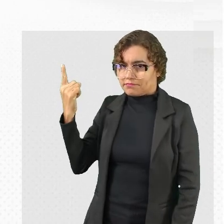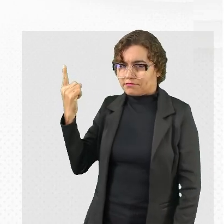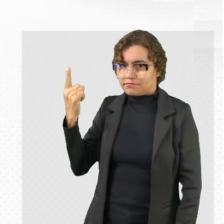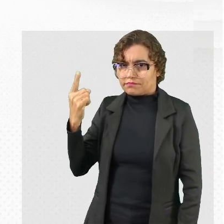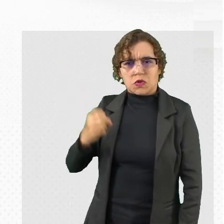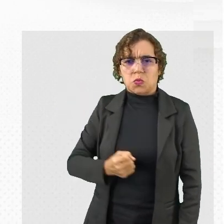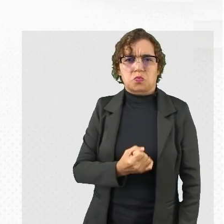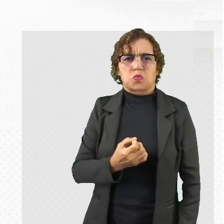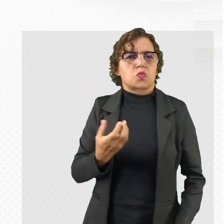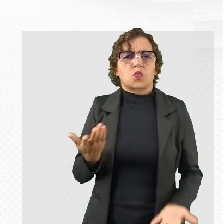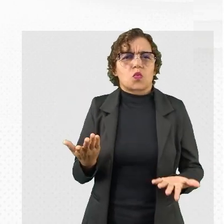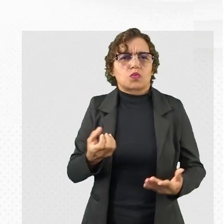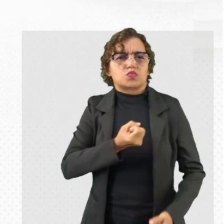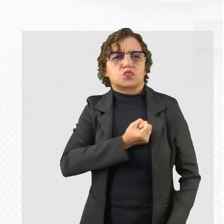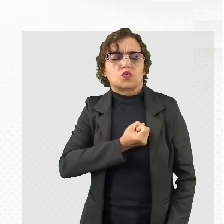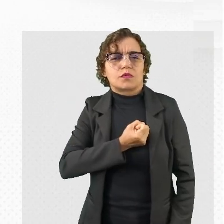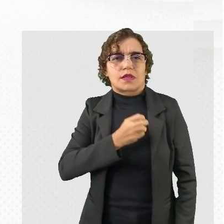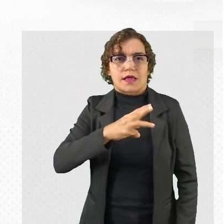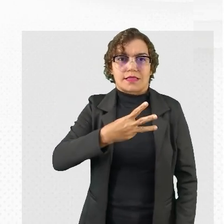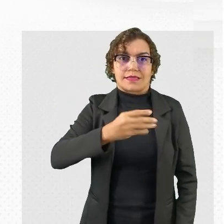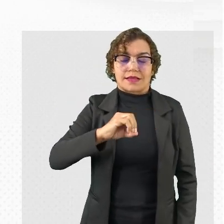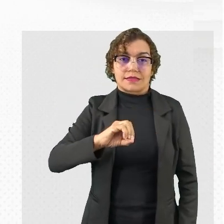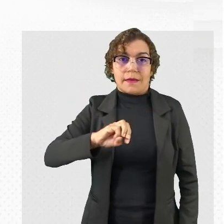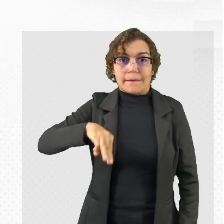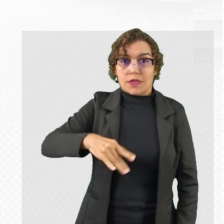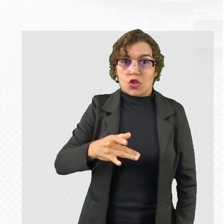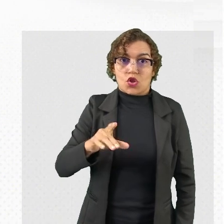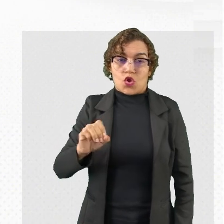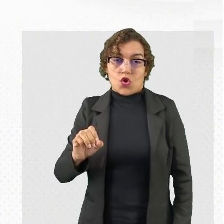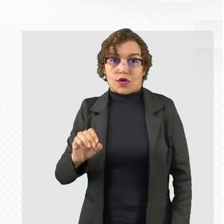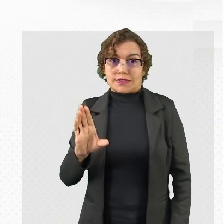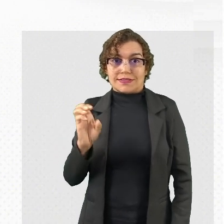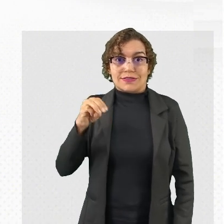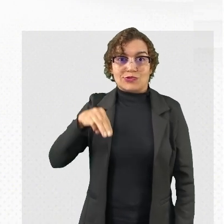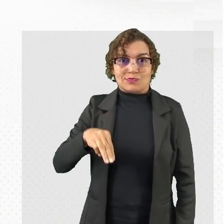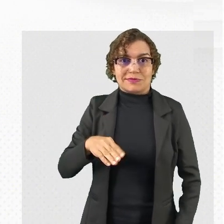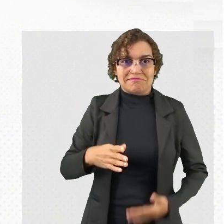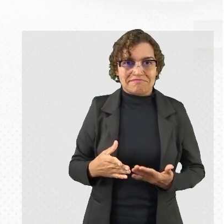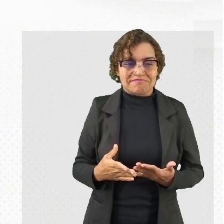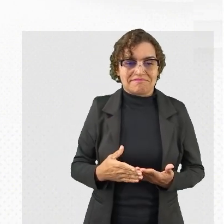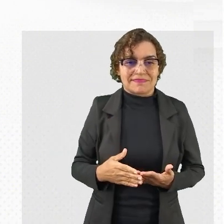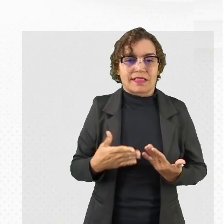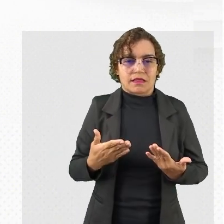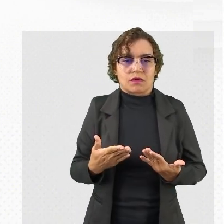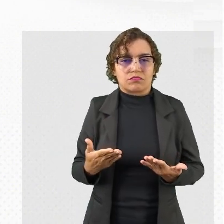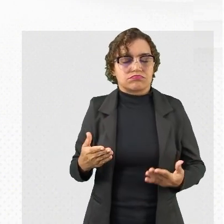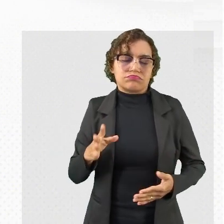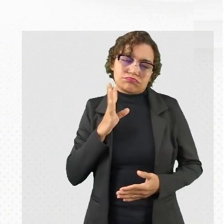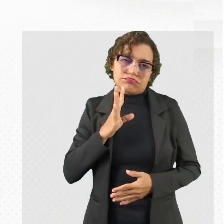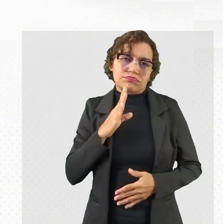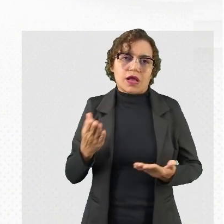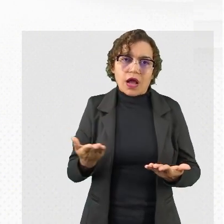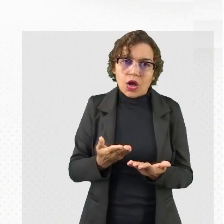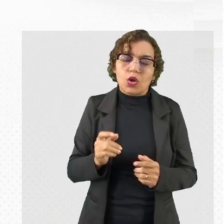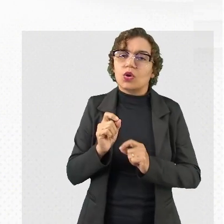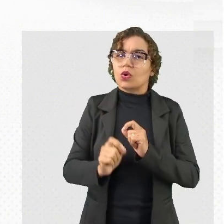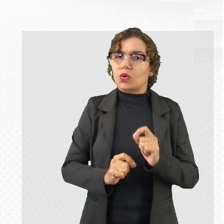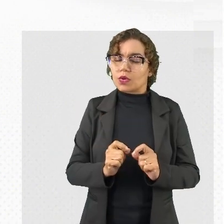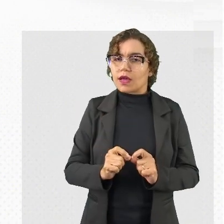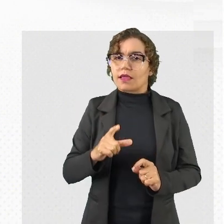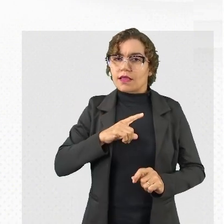esse, professor? 30 milhões de centímetros, tá? Então, beleza. Agora a gente vai construir a